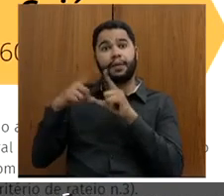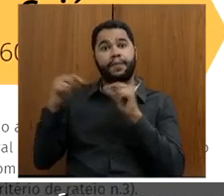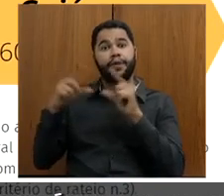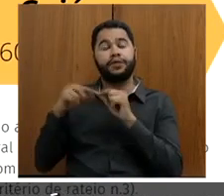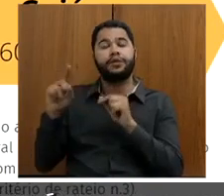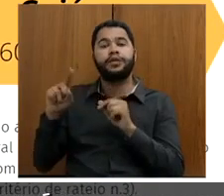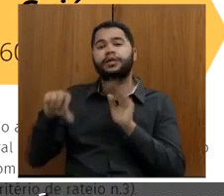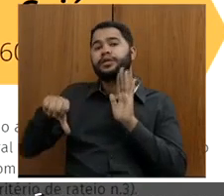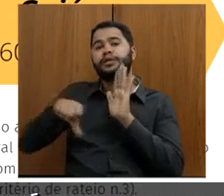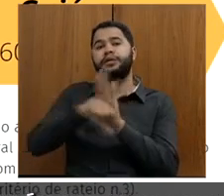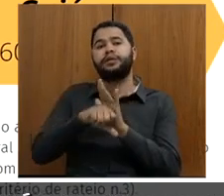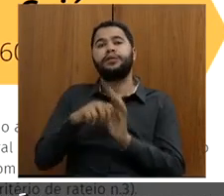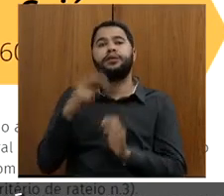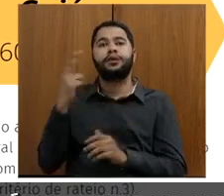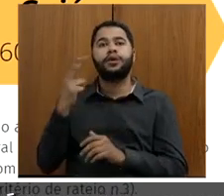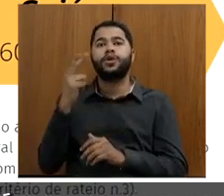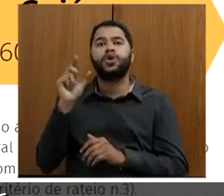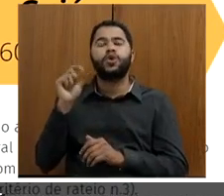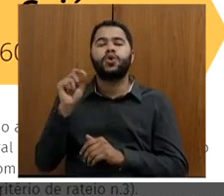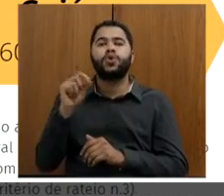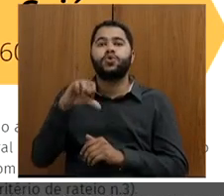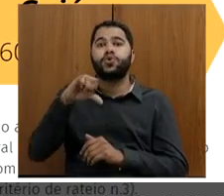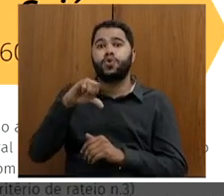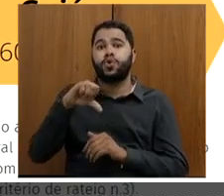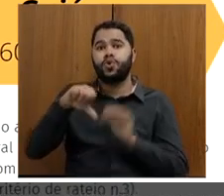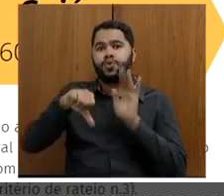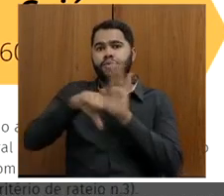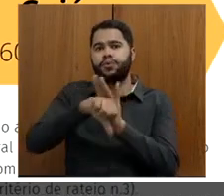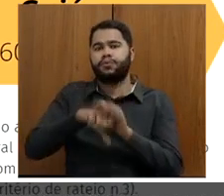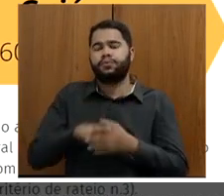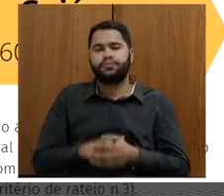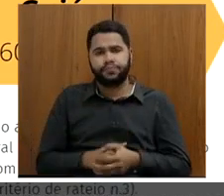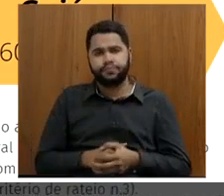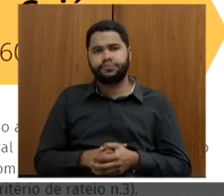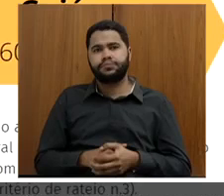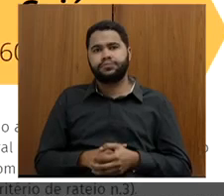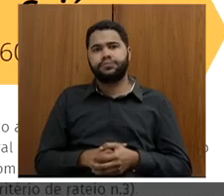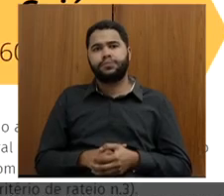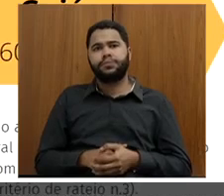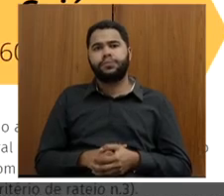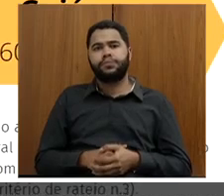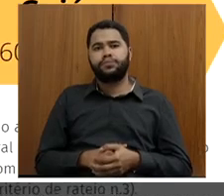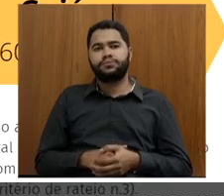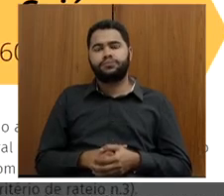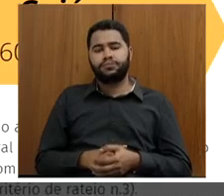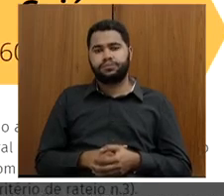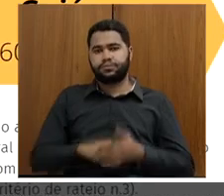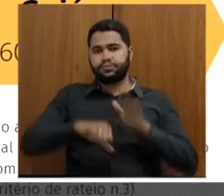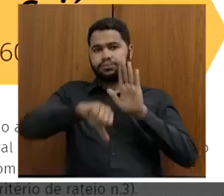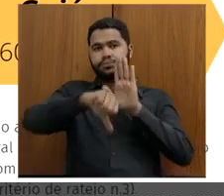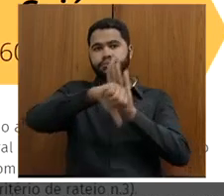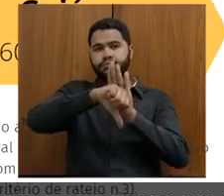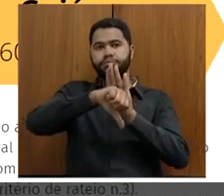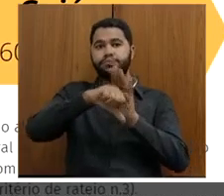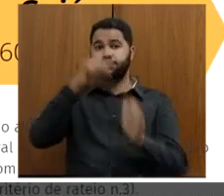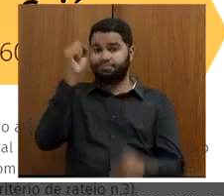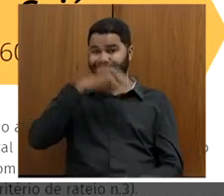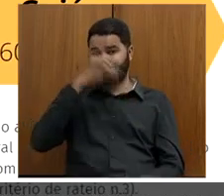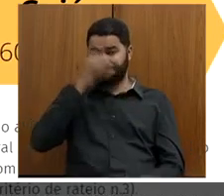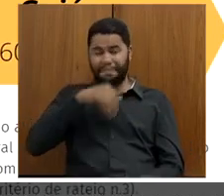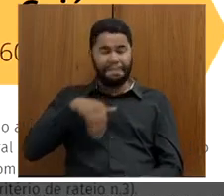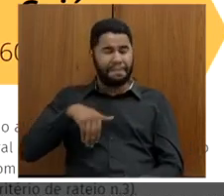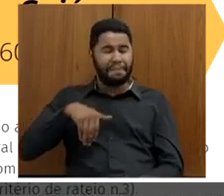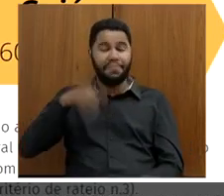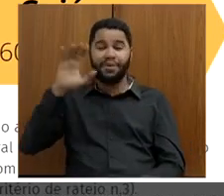crimes violentos e se sinta 19 crimes nos crimes ali violentos mais